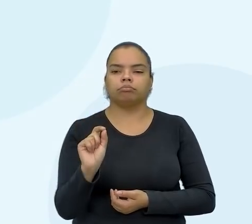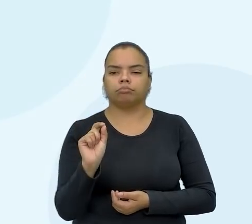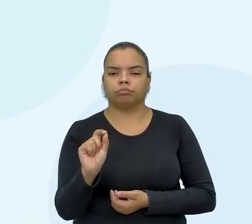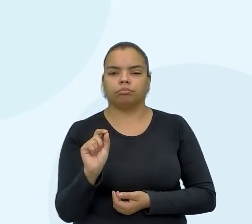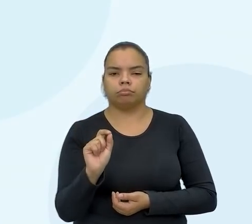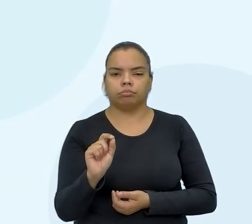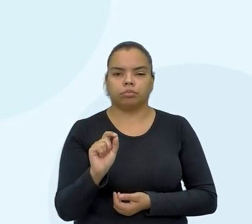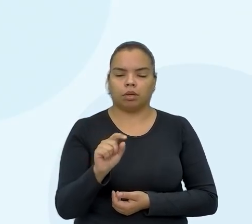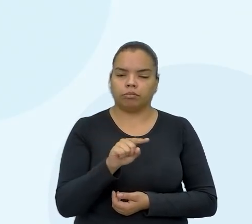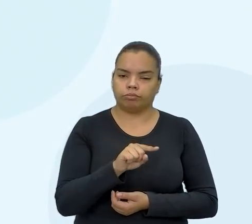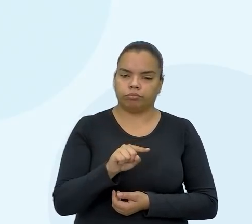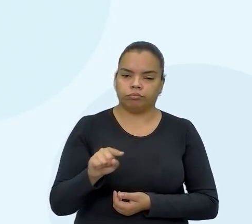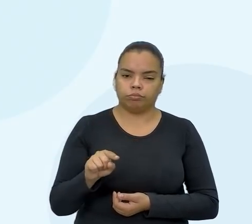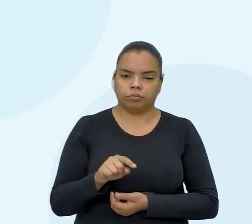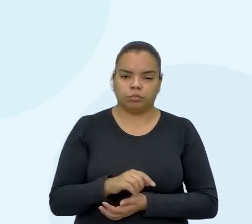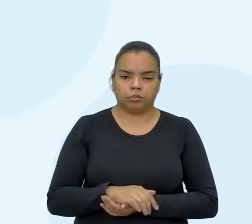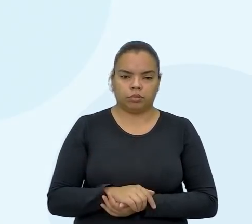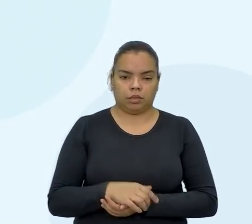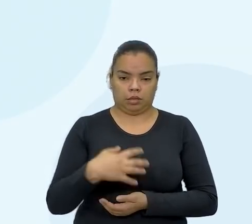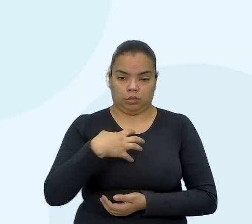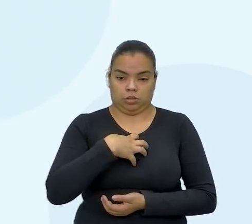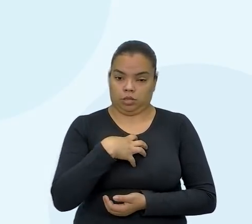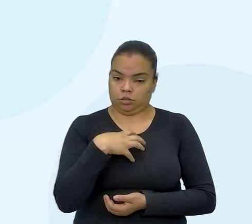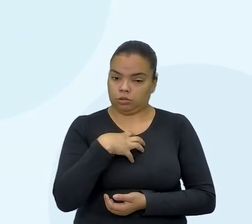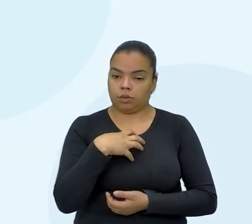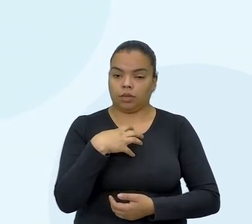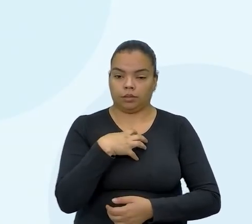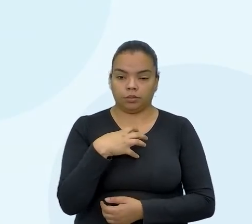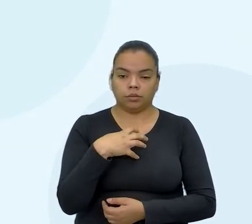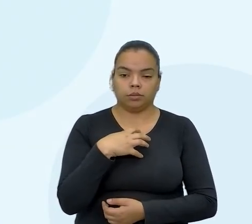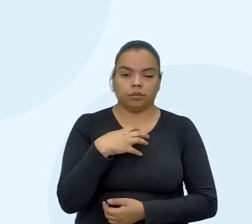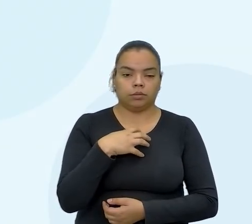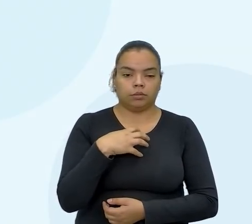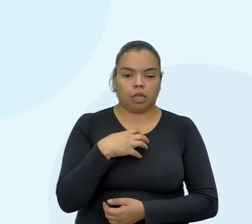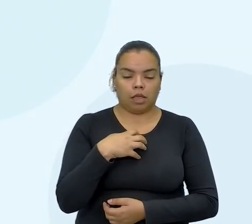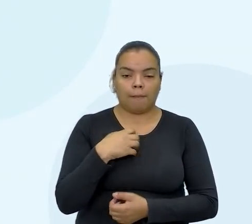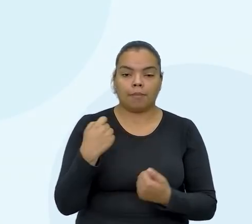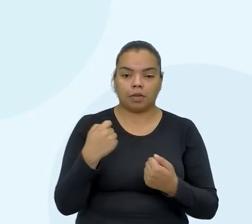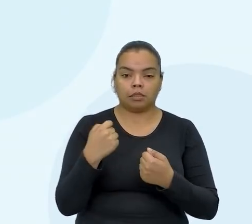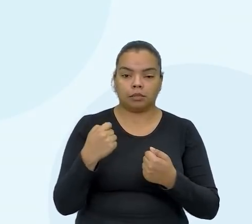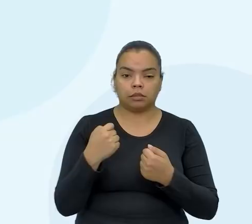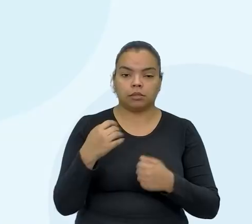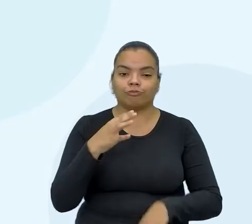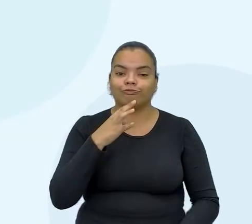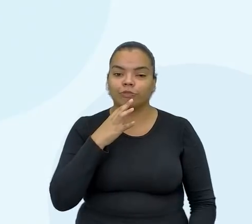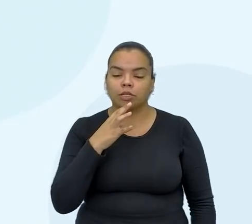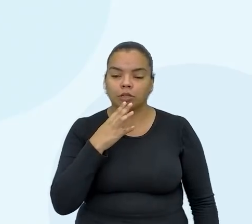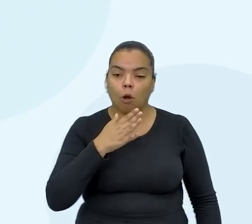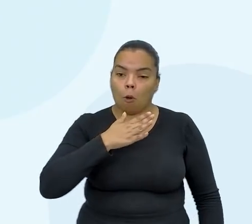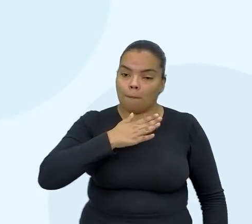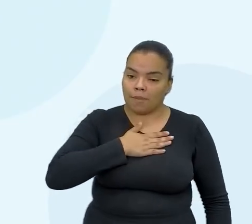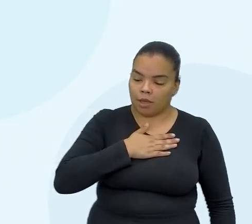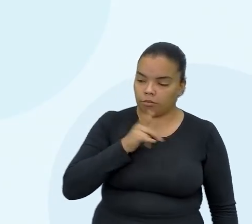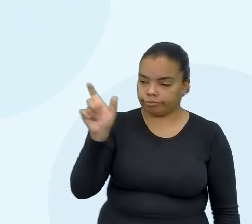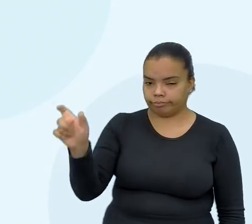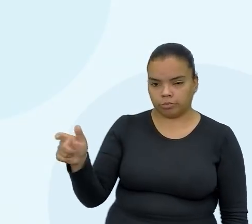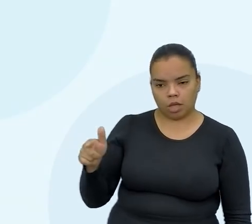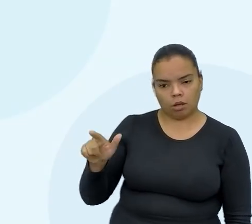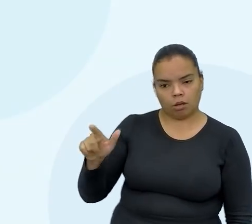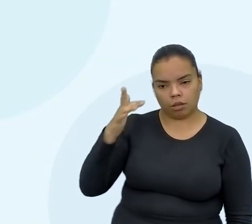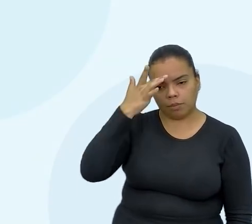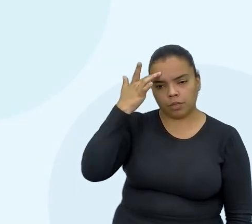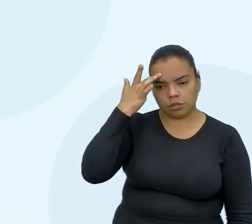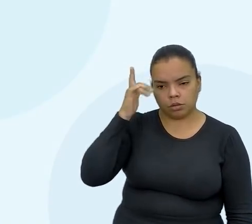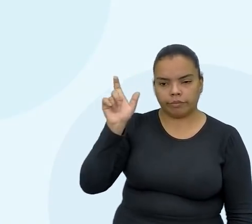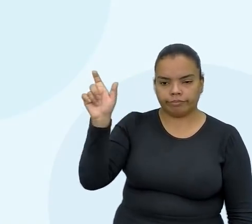polêmicas, né? Então, tem os sentimentos que precisam ser reconhecidos. Quais sentimentos? O meu e o do outro. Nesse caso, o meu e